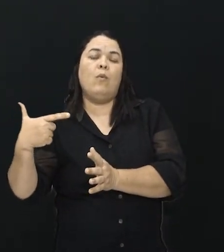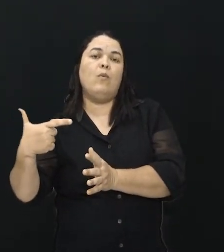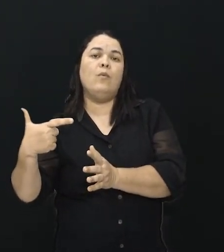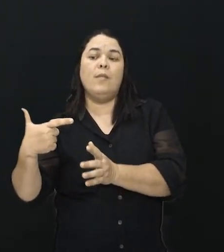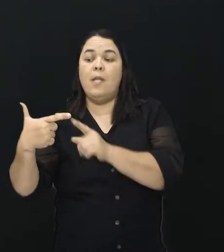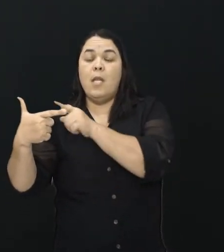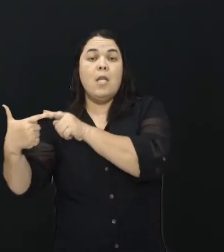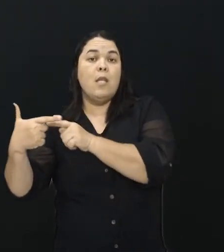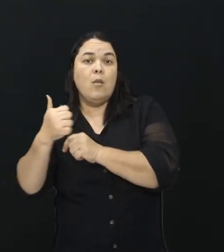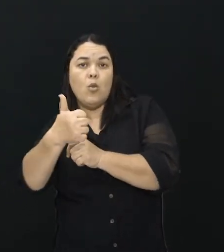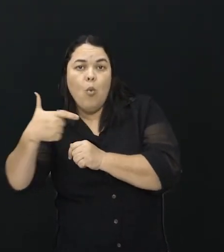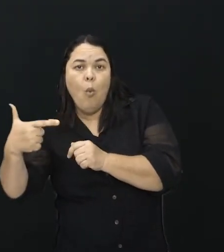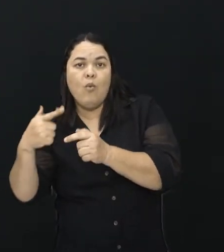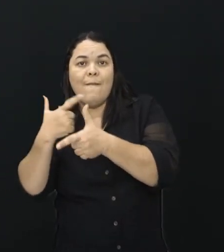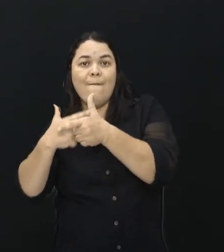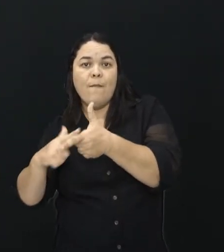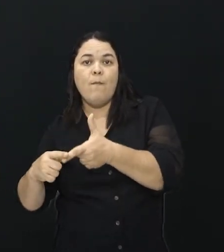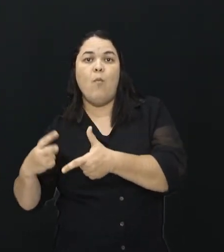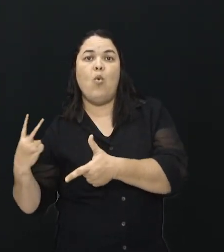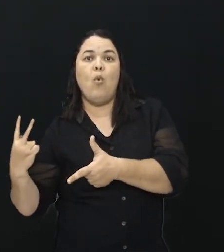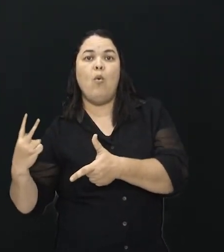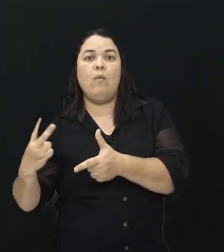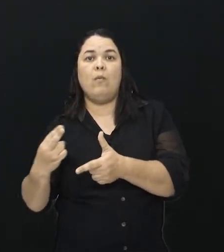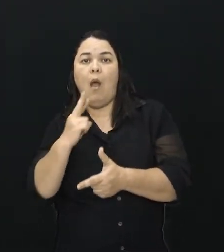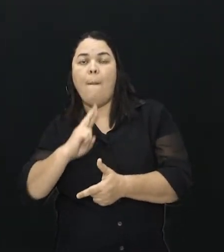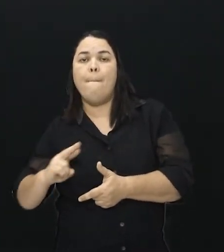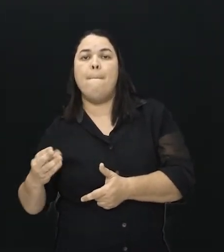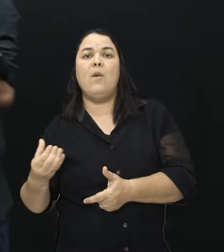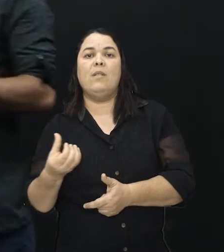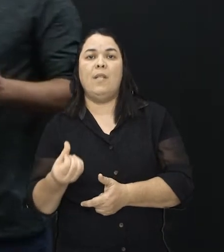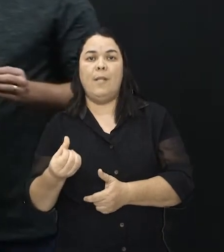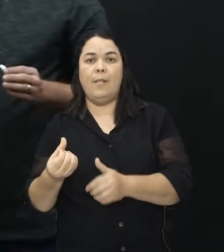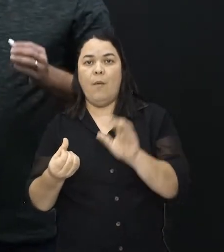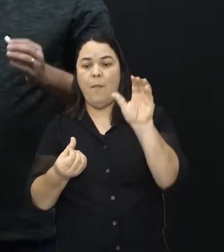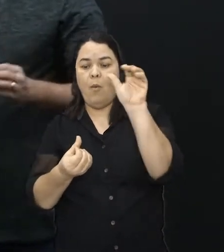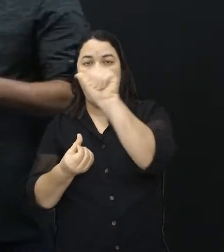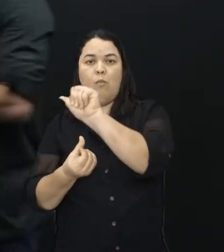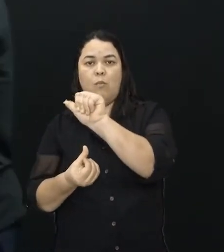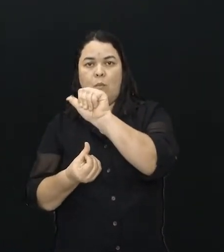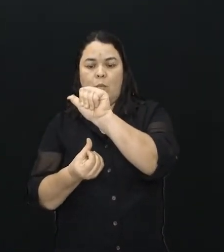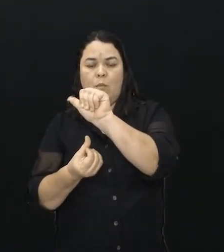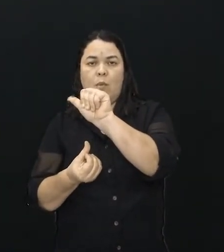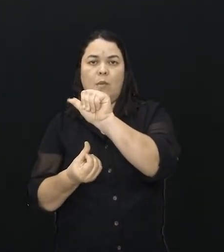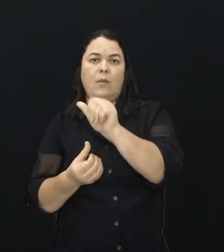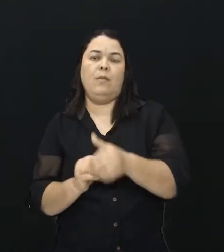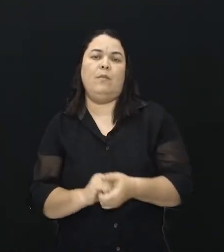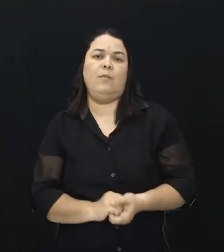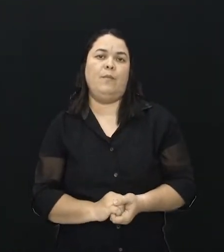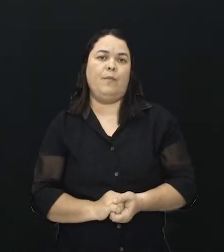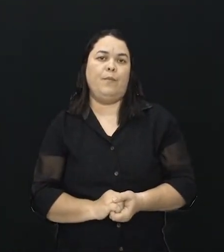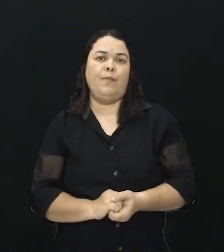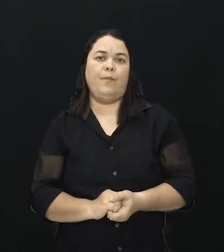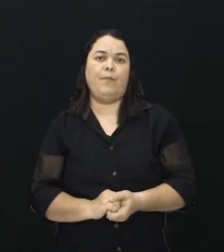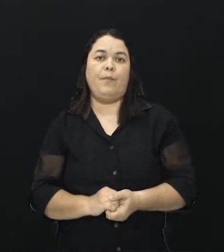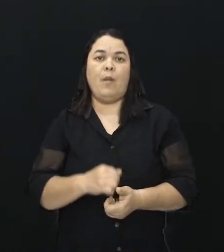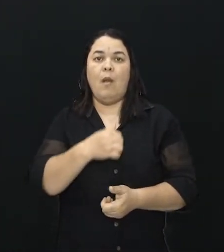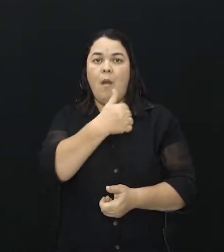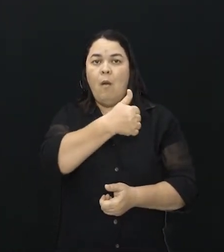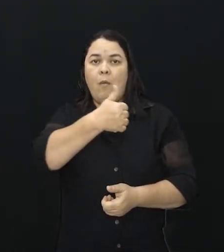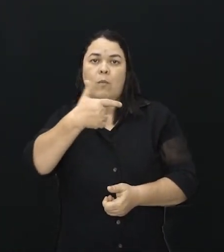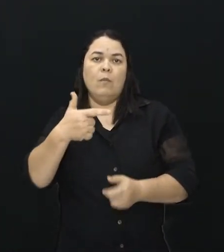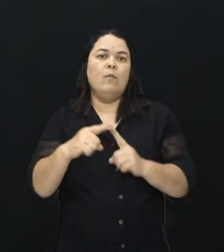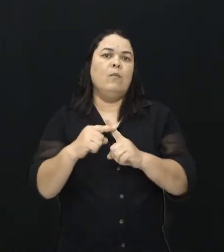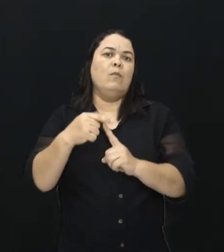é 6. Então, eu vou ter A sobre 6. Na segunda parte, nós temos 12 vezes 2